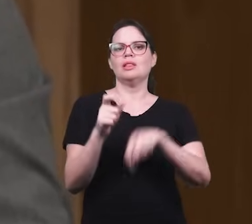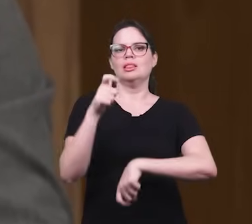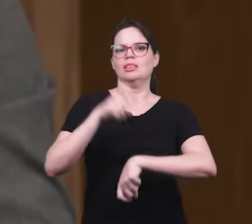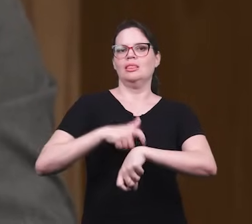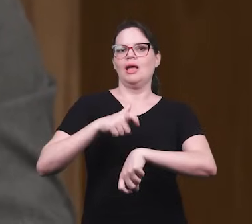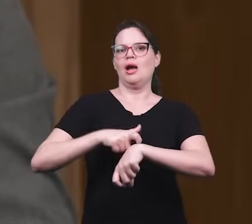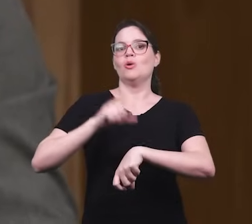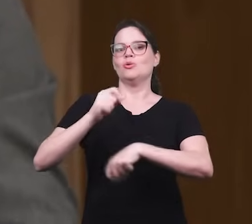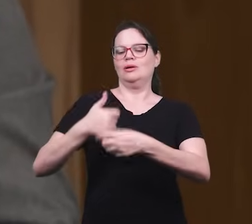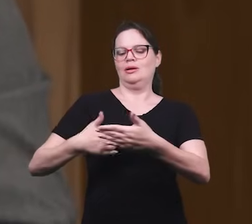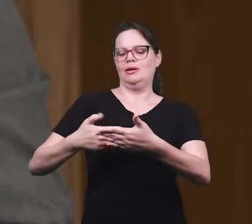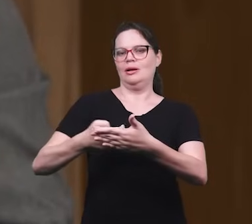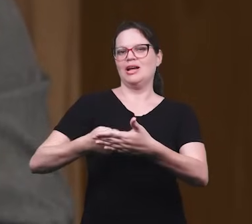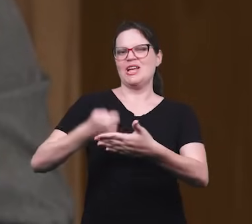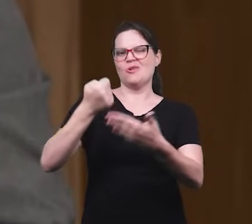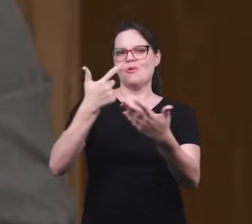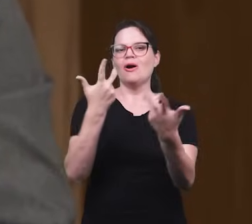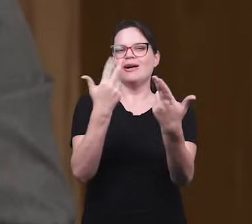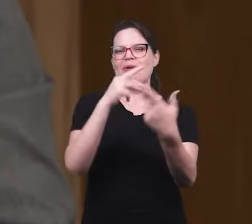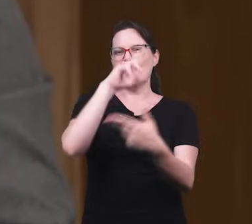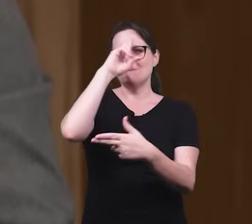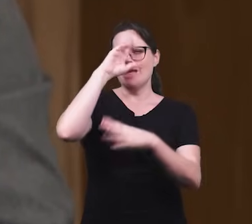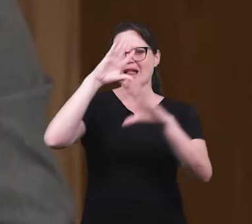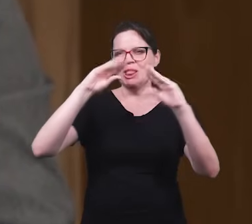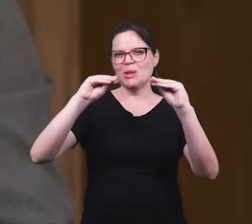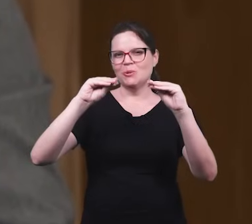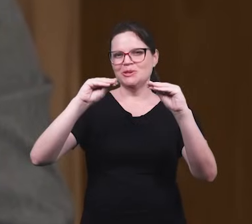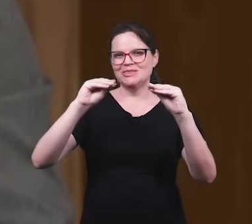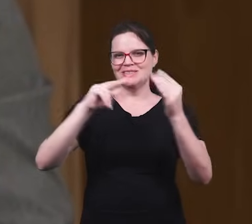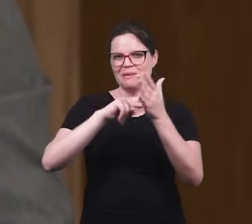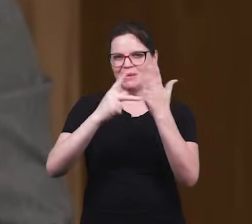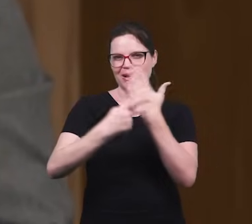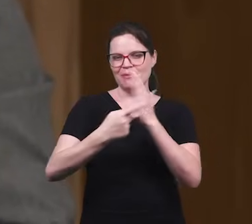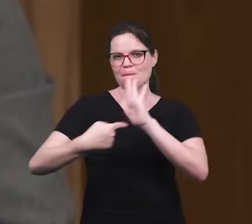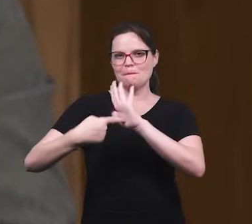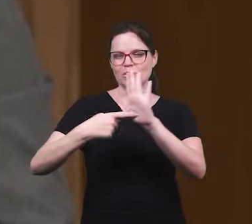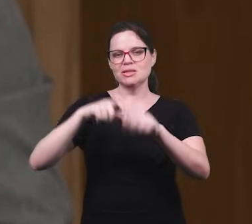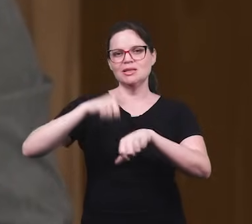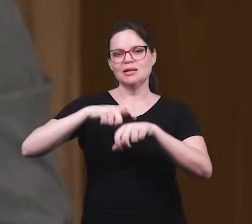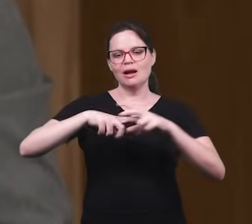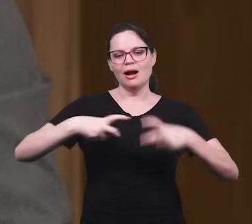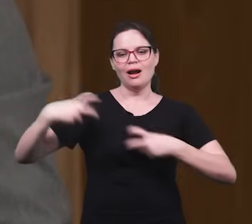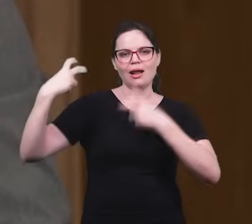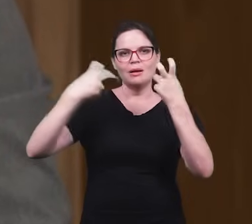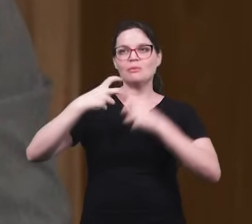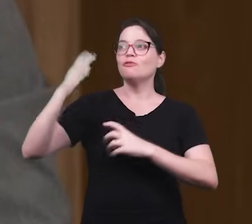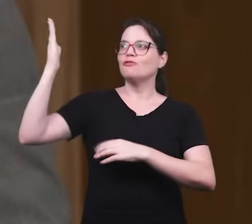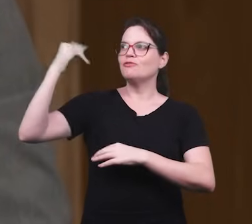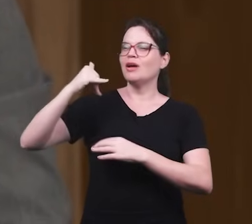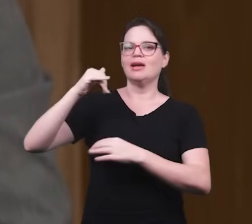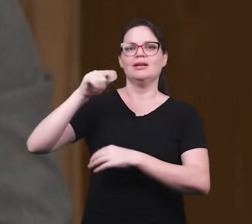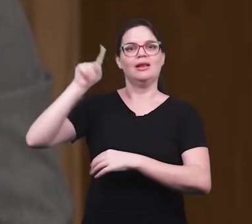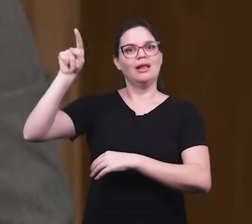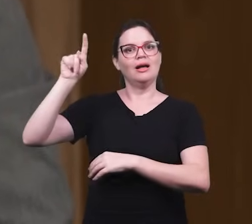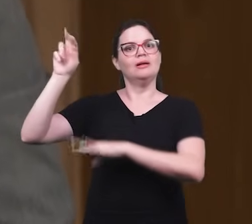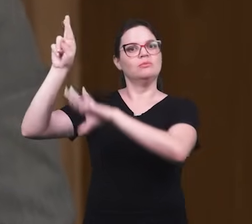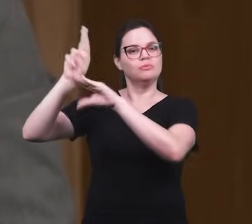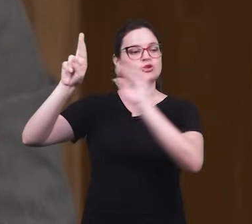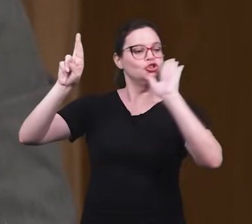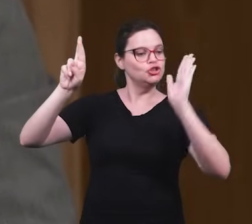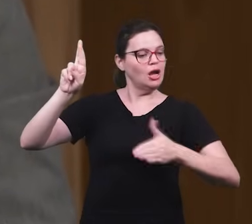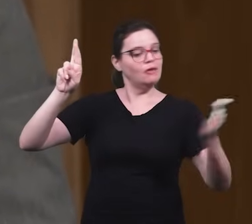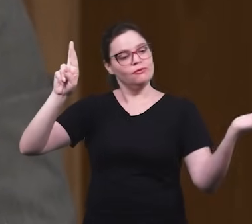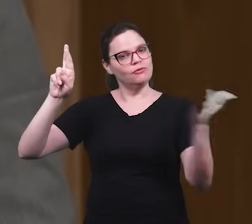meia-noite ouviu-se um clamor. São Aí avisos, né? vem o esposo. São avisos para a igreja de que, olha,